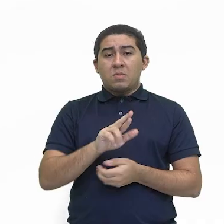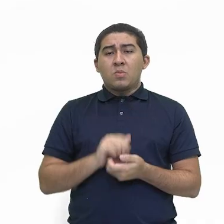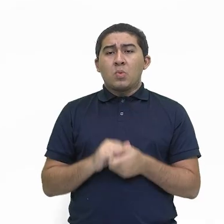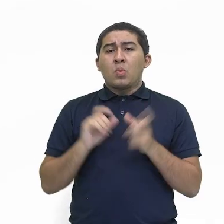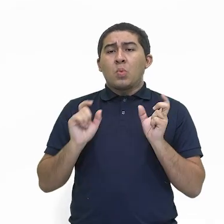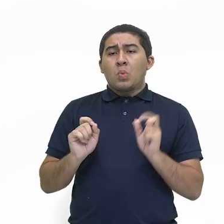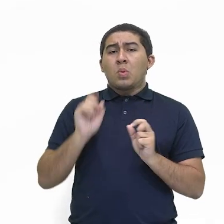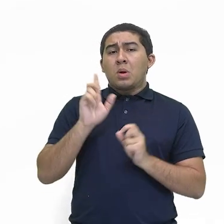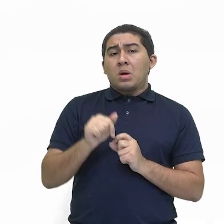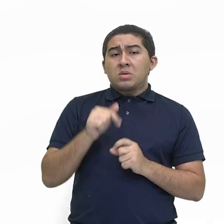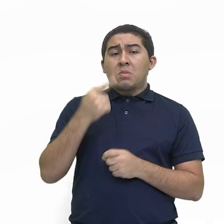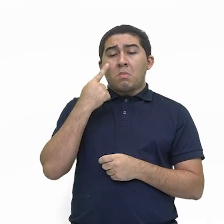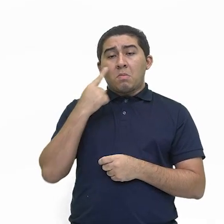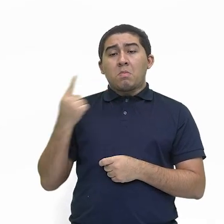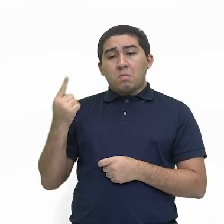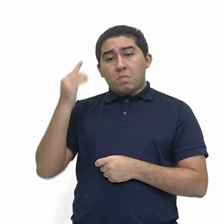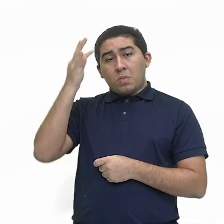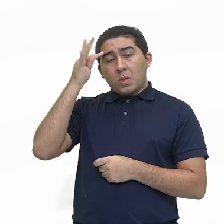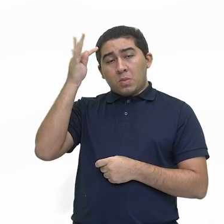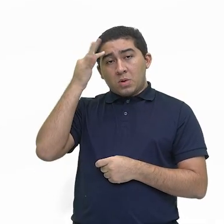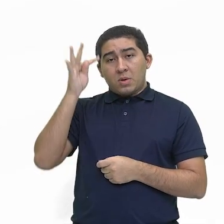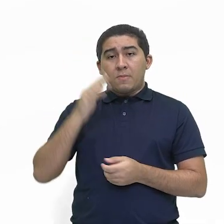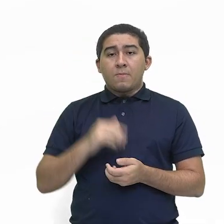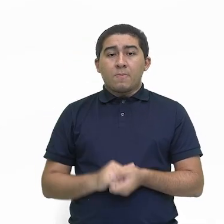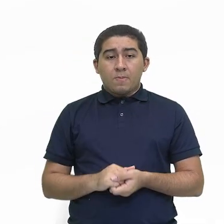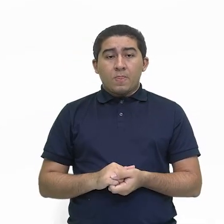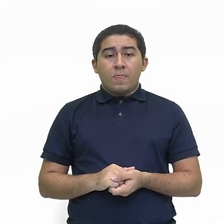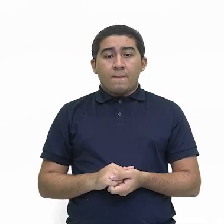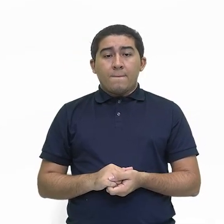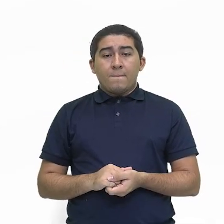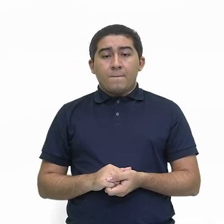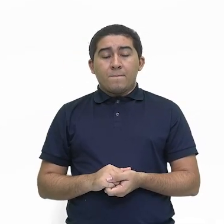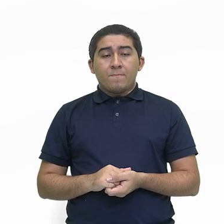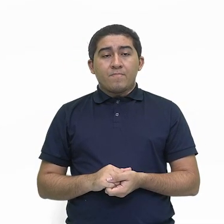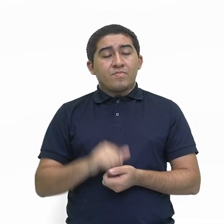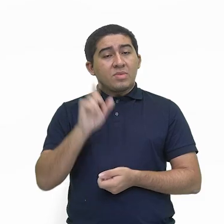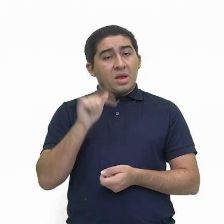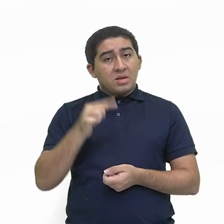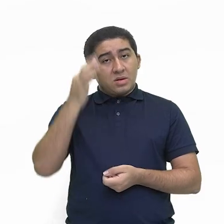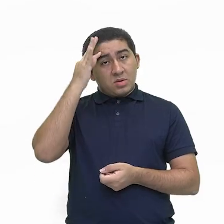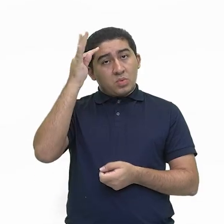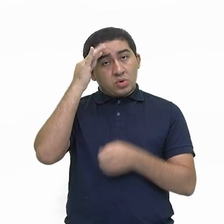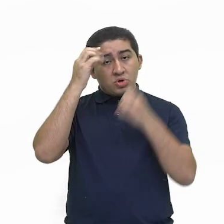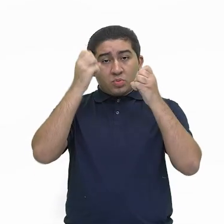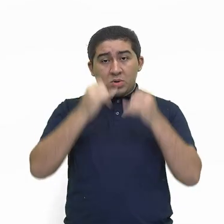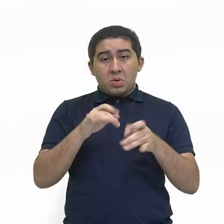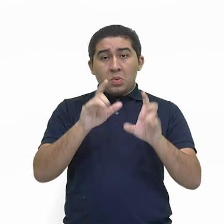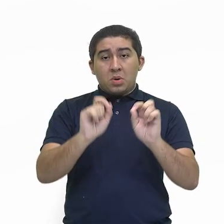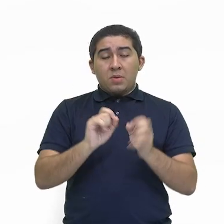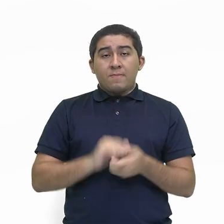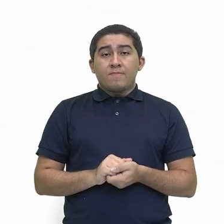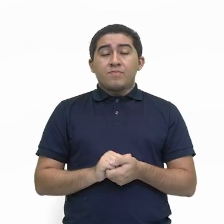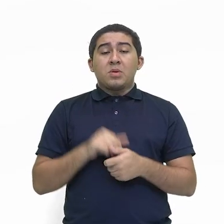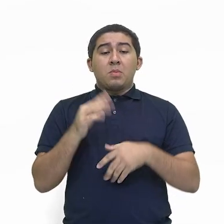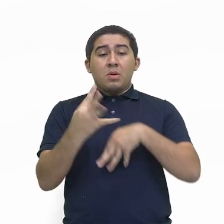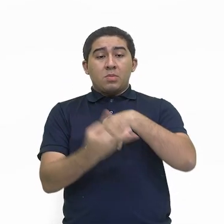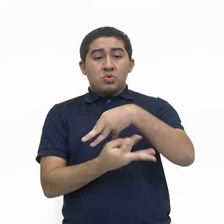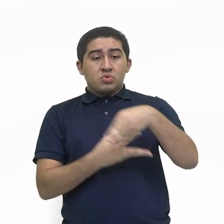diz essa lei, né? Essa lei diz que quando uma reação química